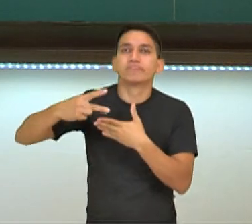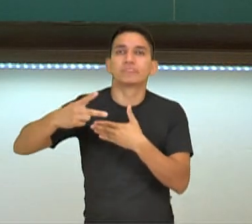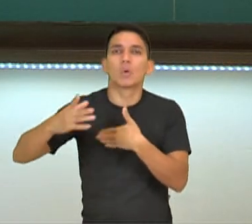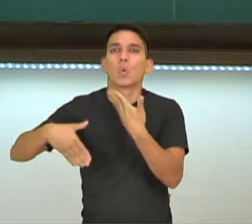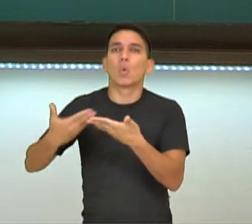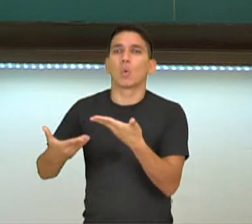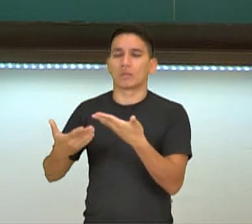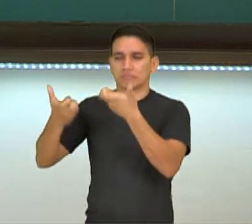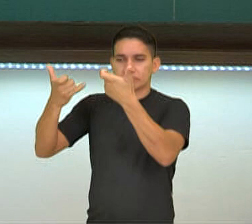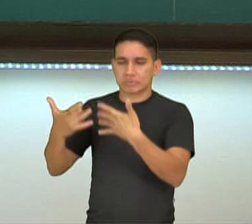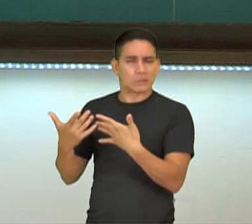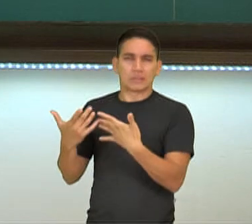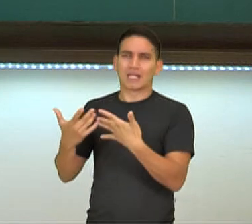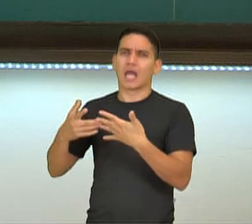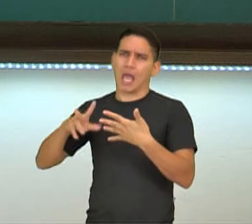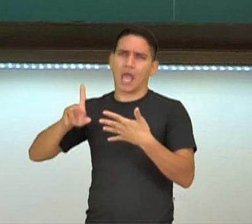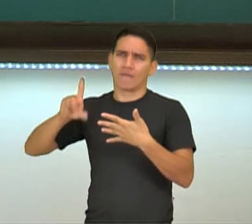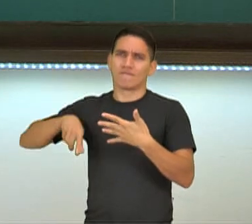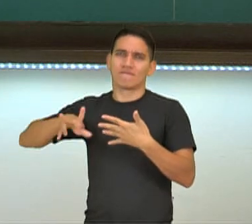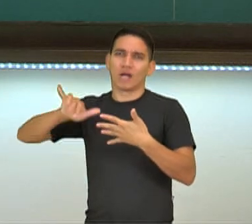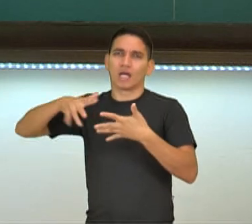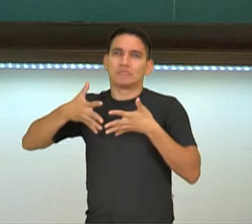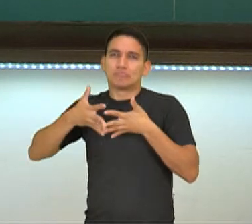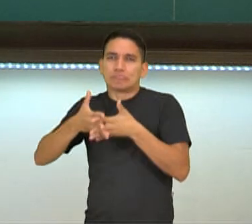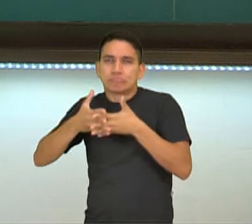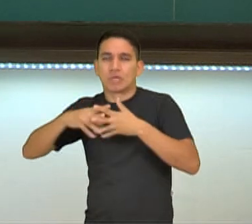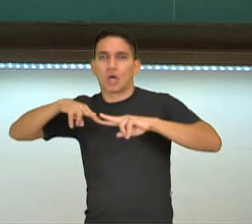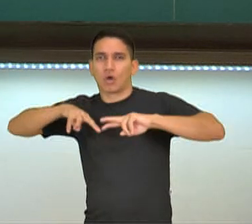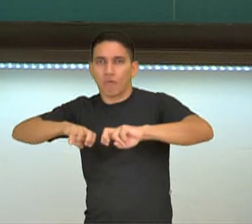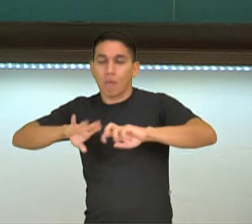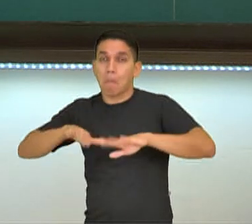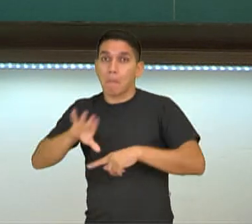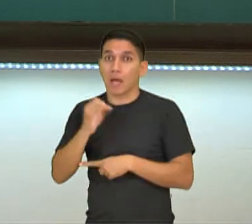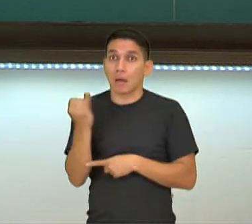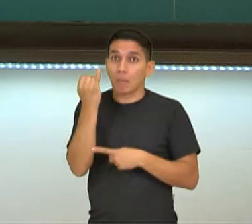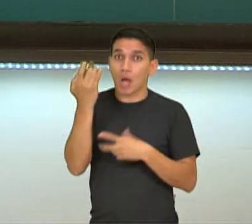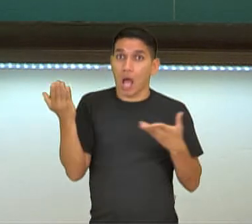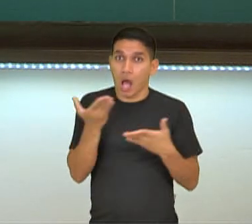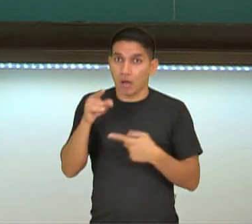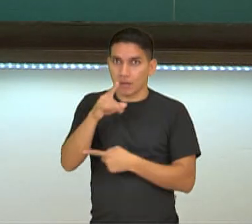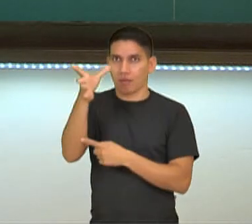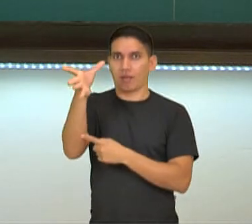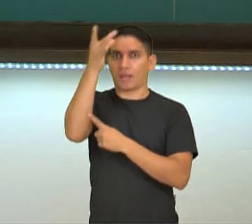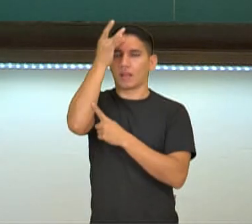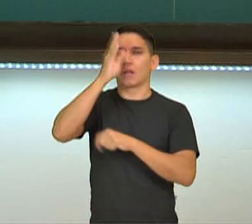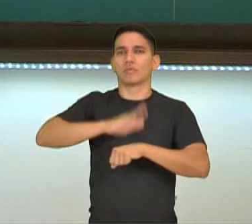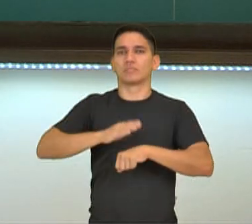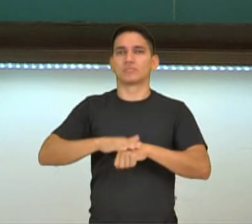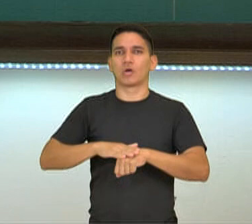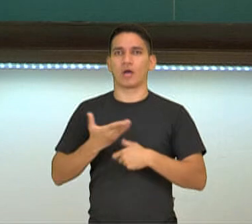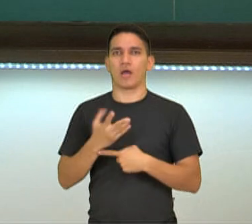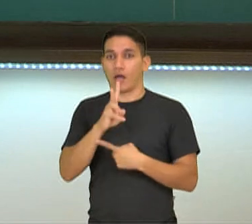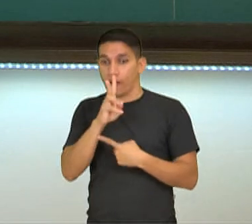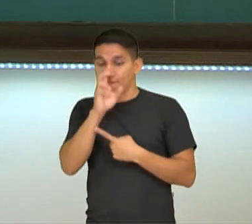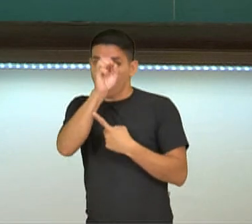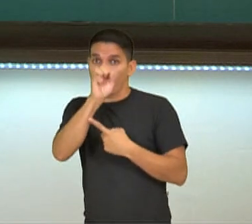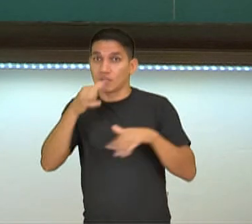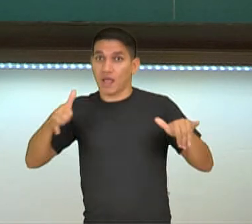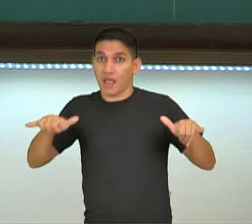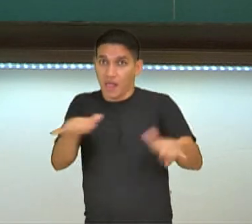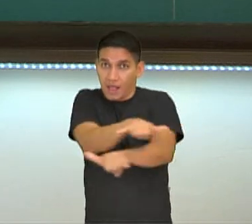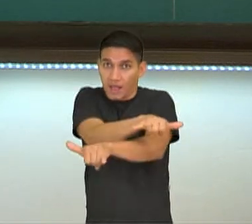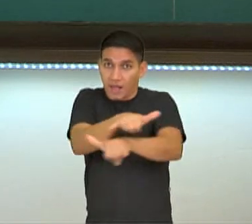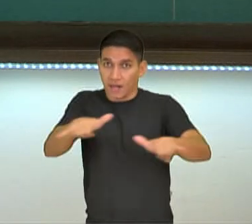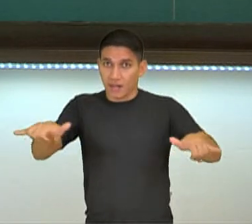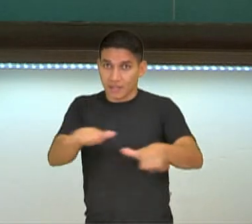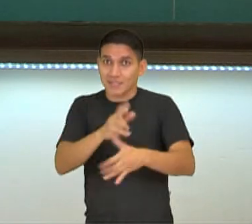tá? Ele é um pouco complexo. O que importa agora você saber que nos problemas de forças elétricas entre cargas,